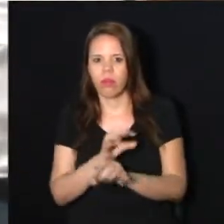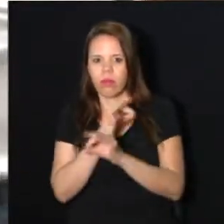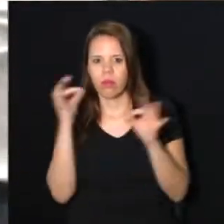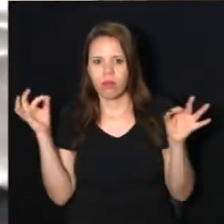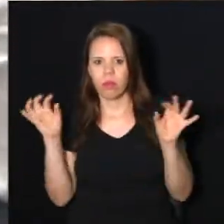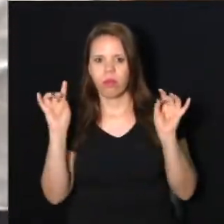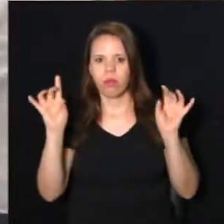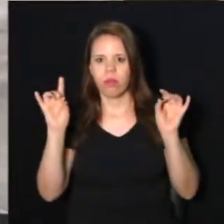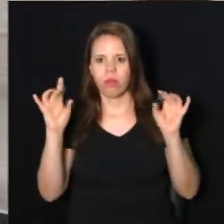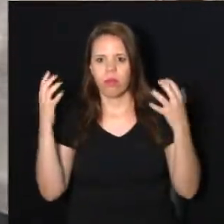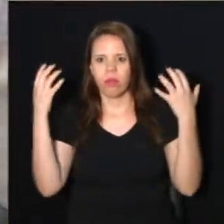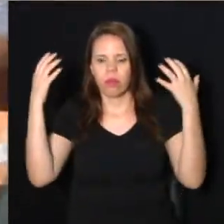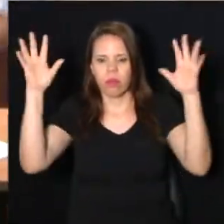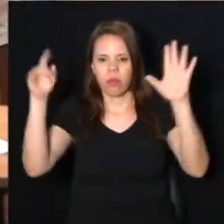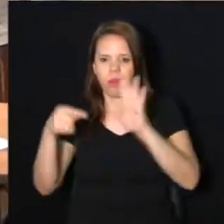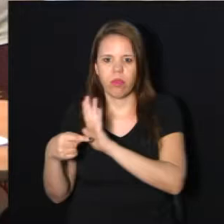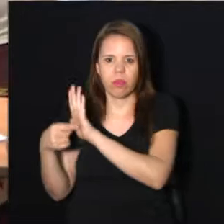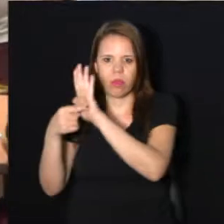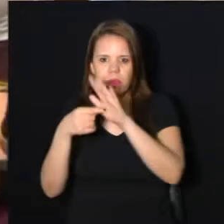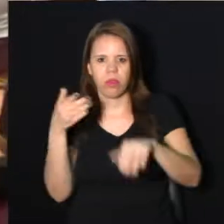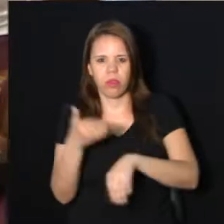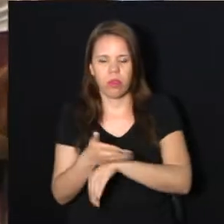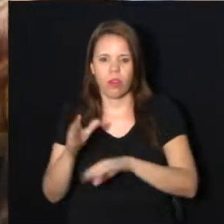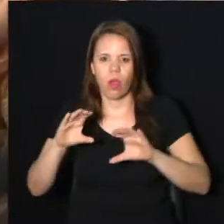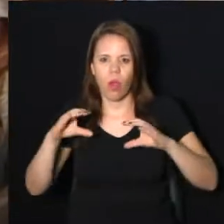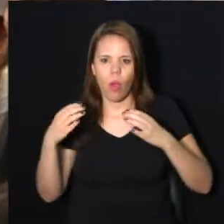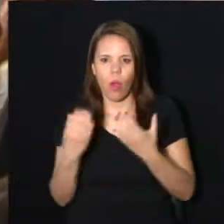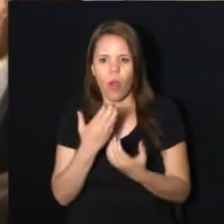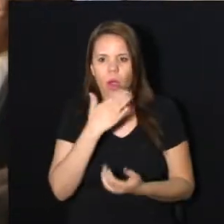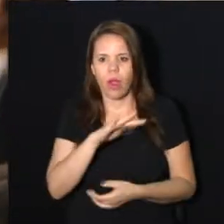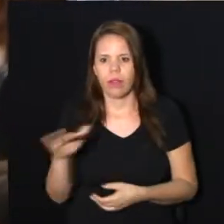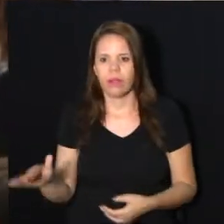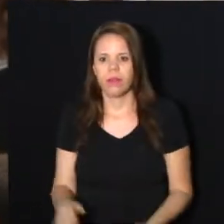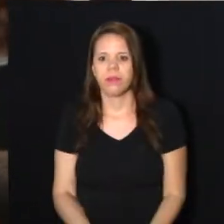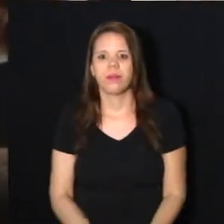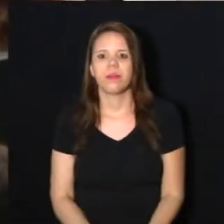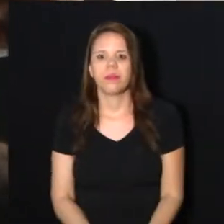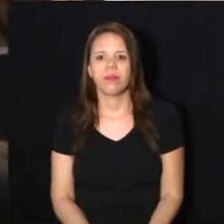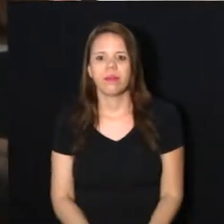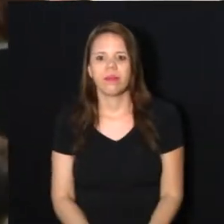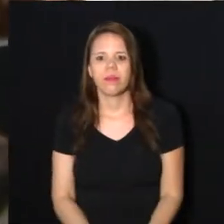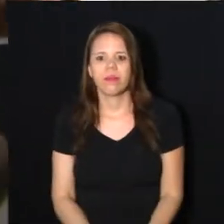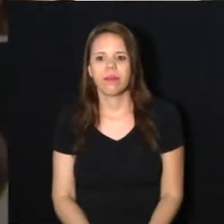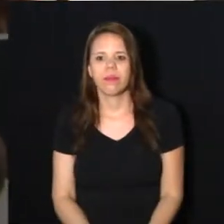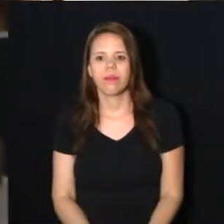a cerimônia teve até a participação de um coral infantil.